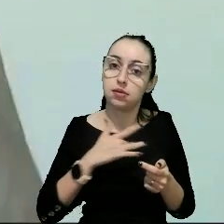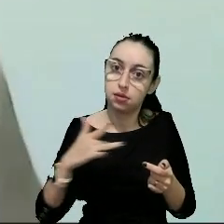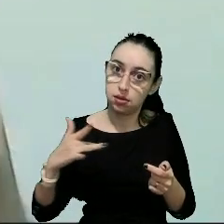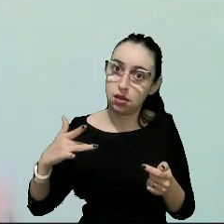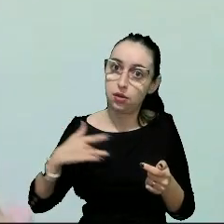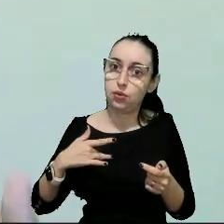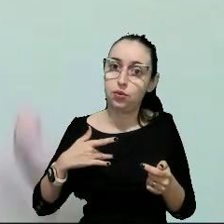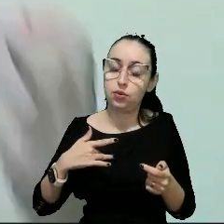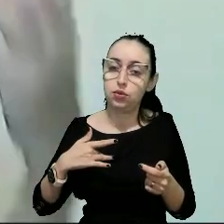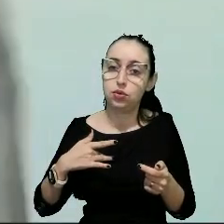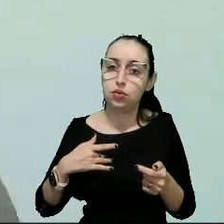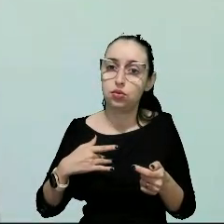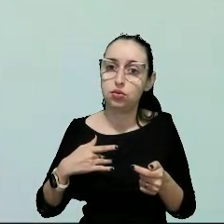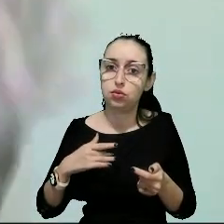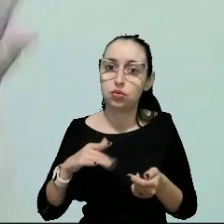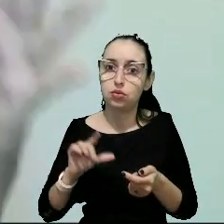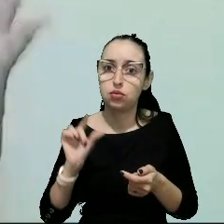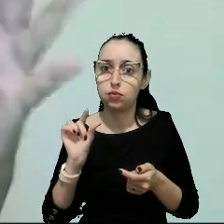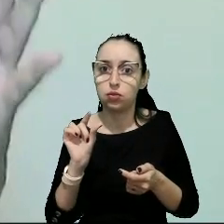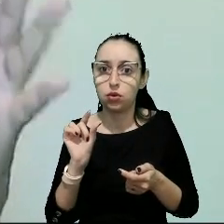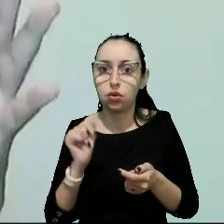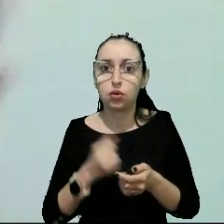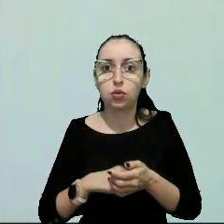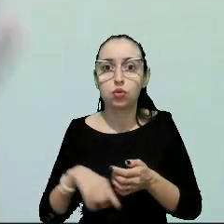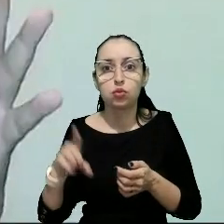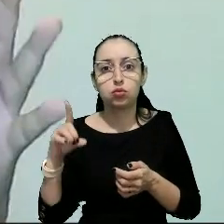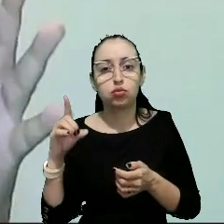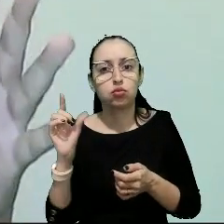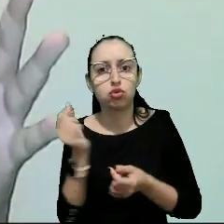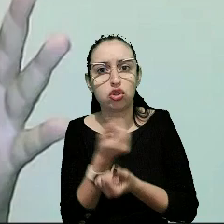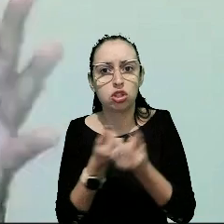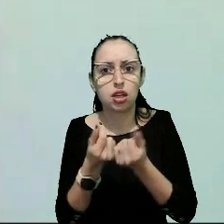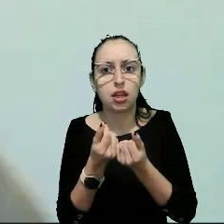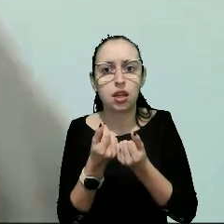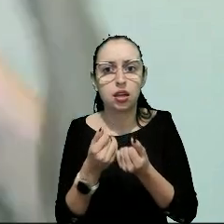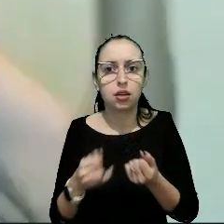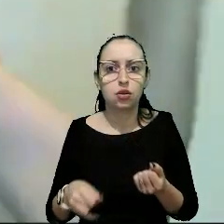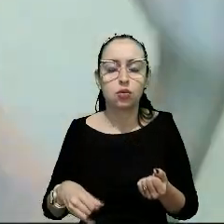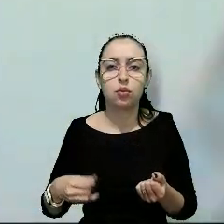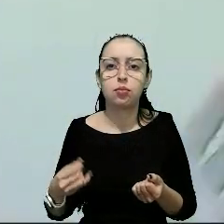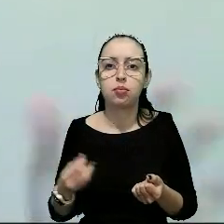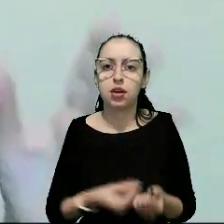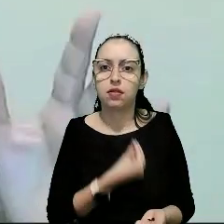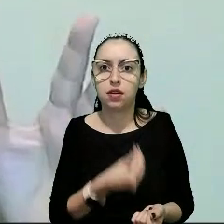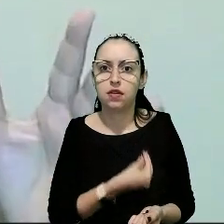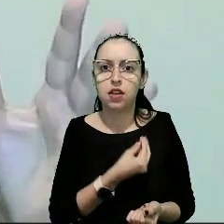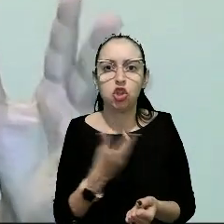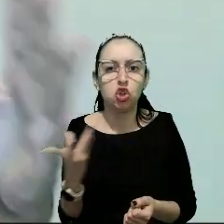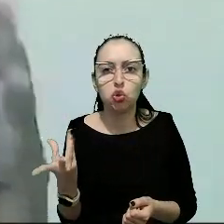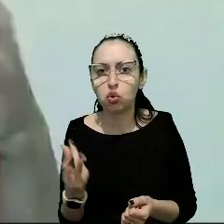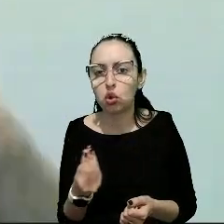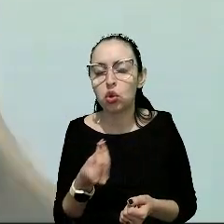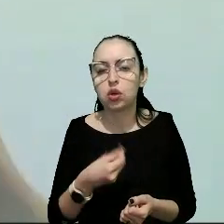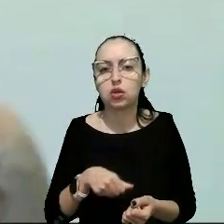com saúde e que têm o um mínimo de dinheiro para sobreviver. Se todos os velhos tiverem